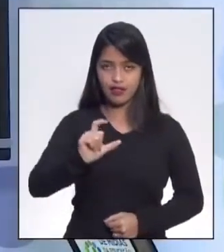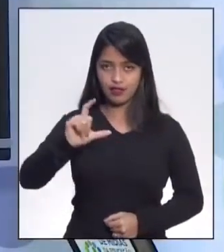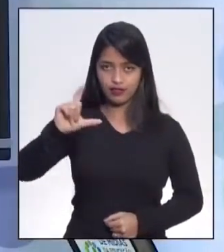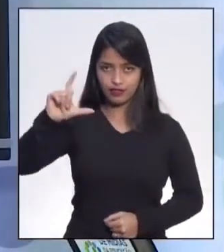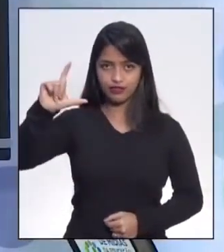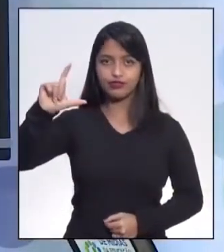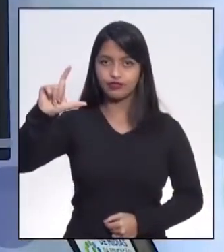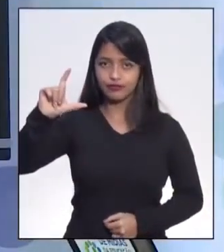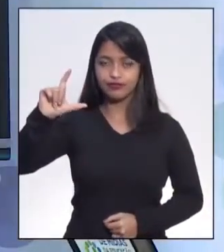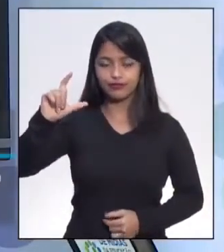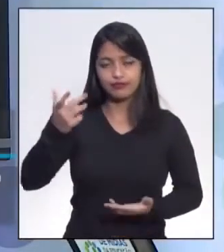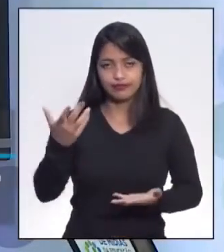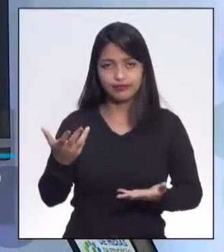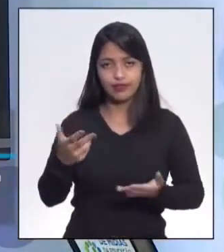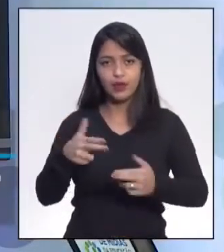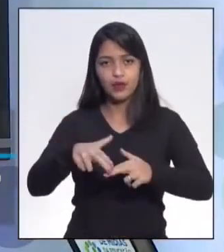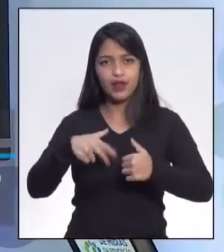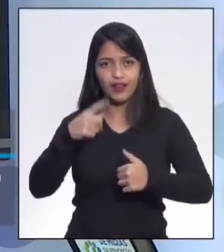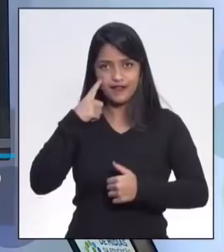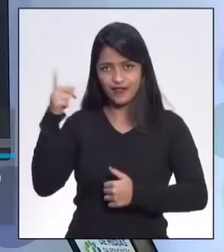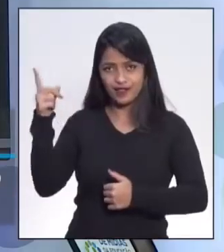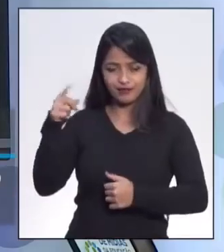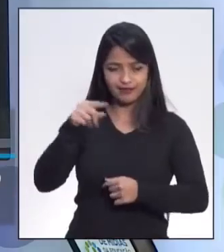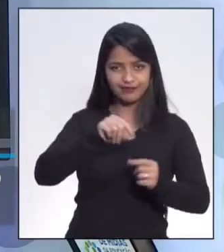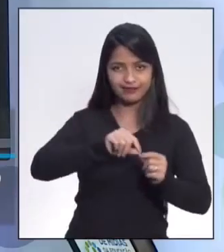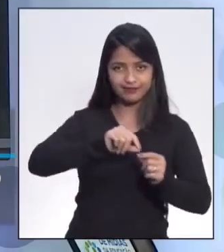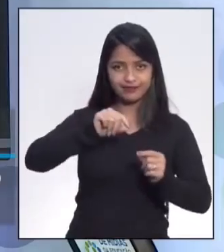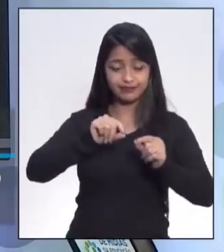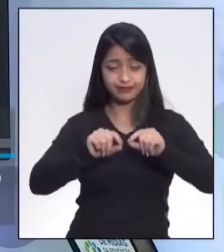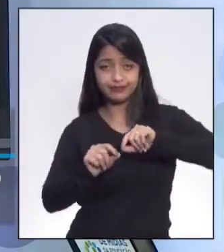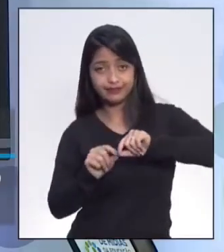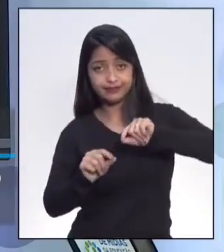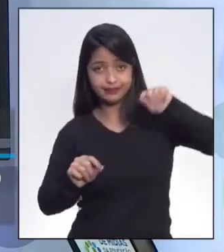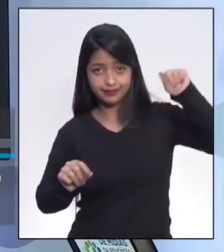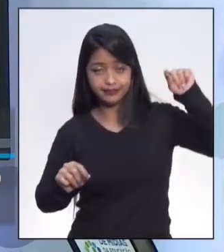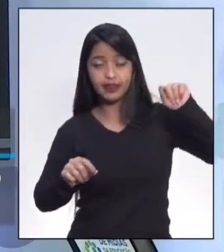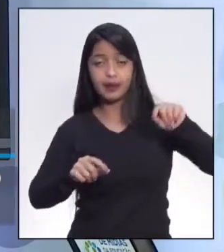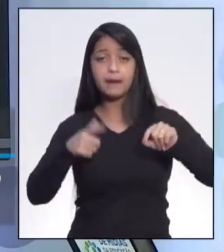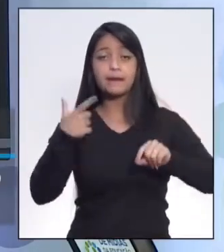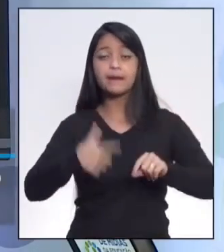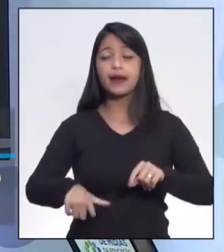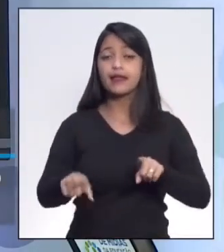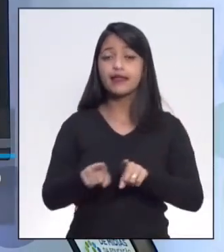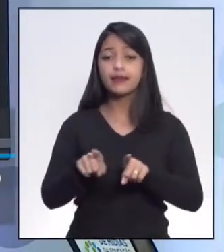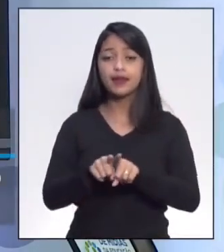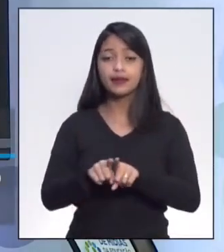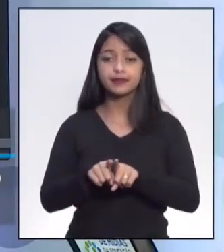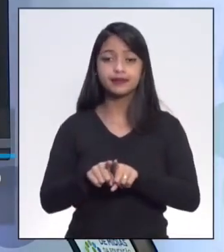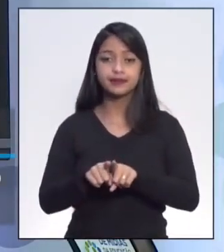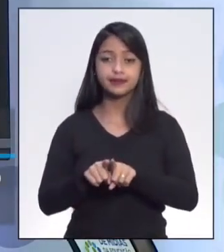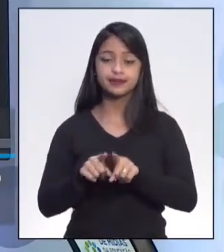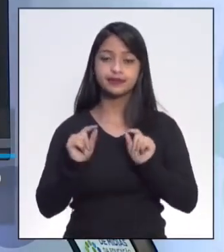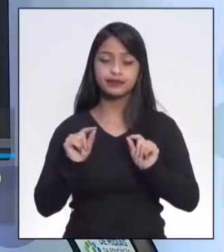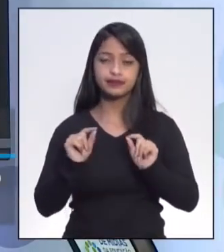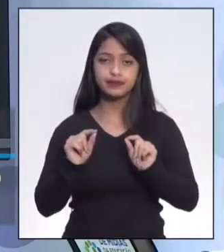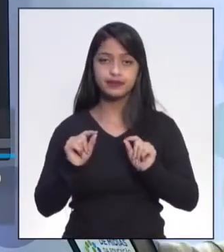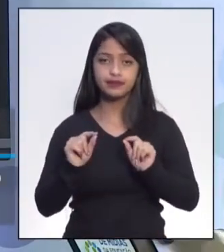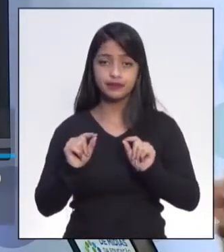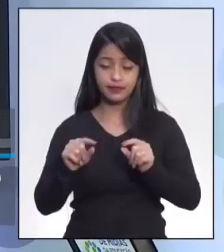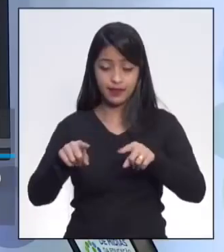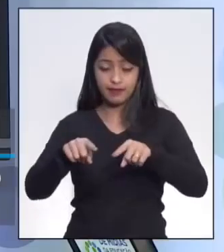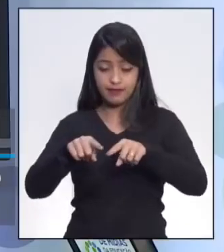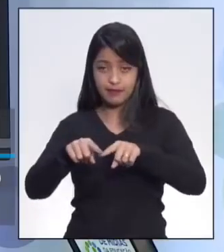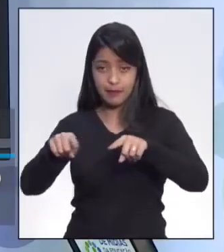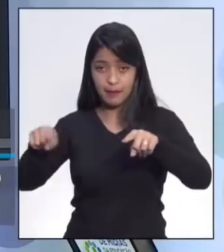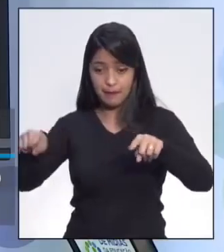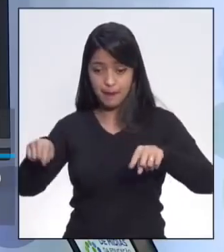posição da nossa reta, e também está relacionado à ideia de que perímetro